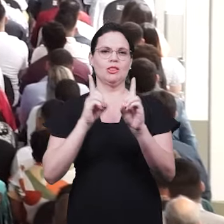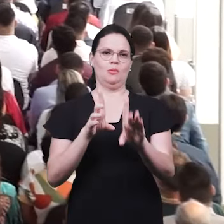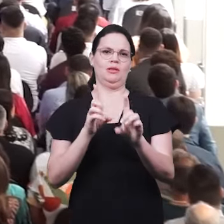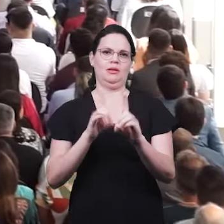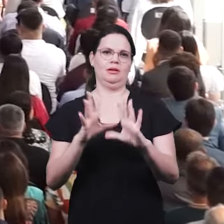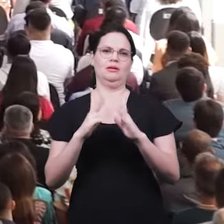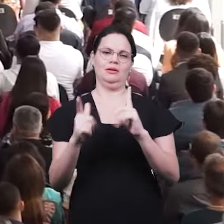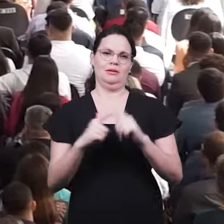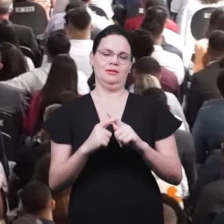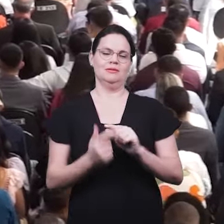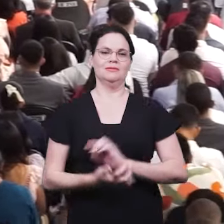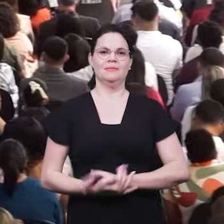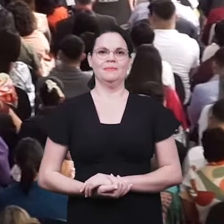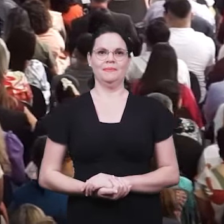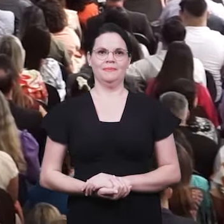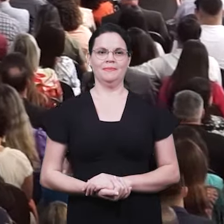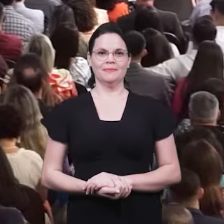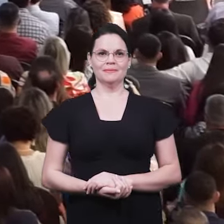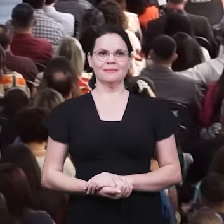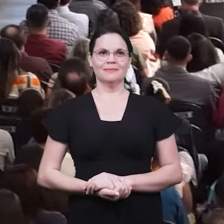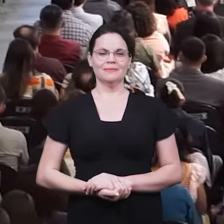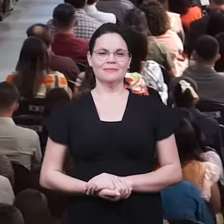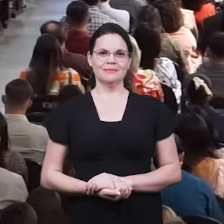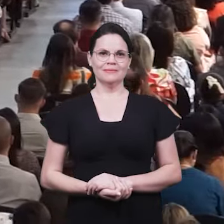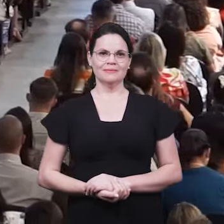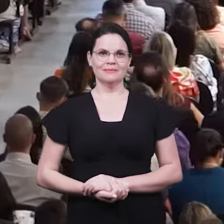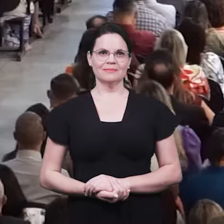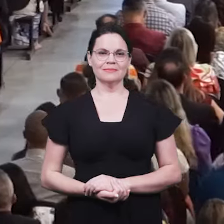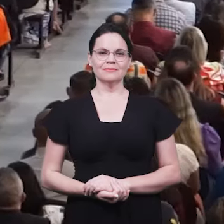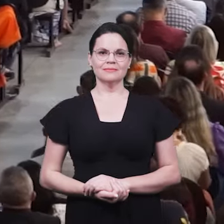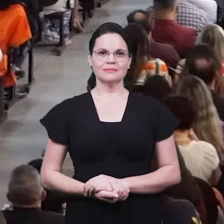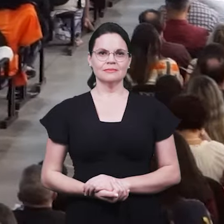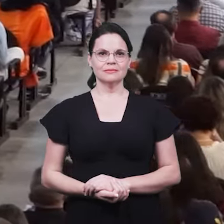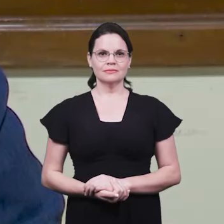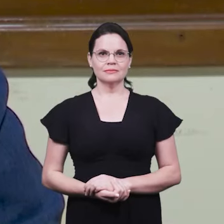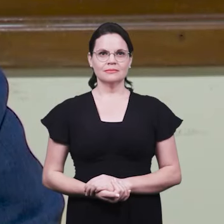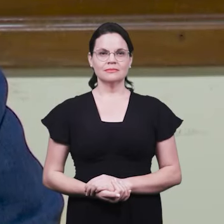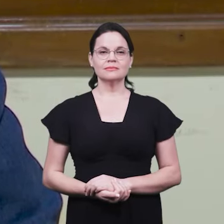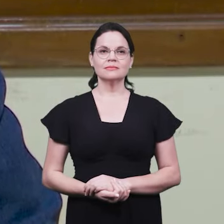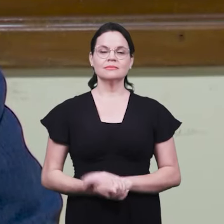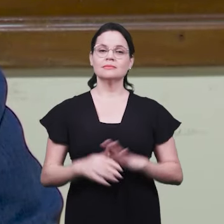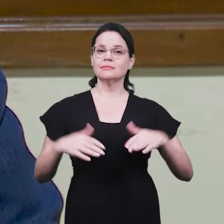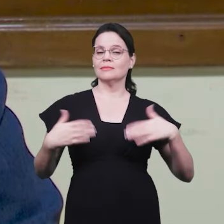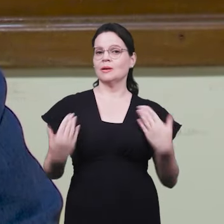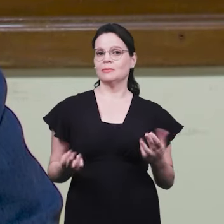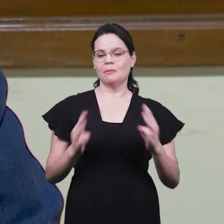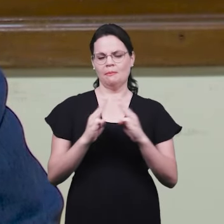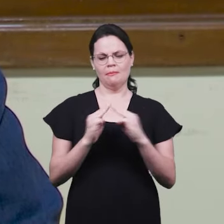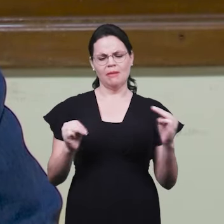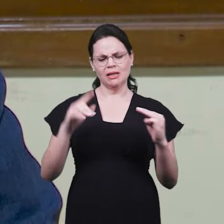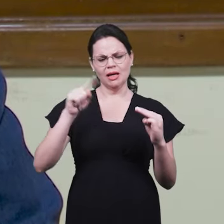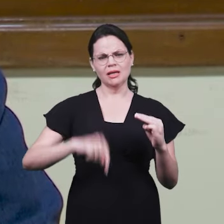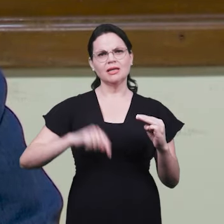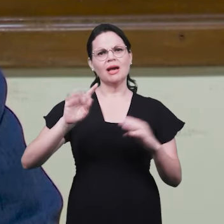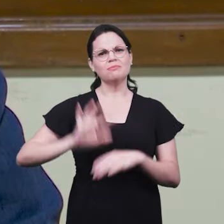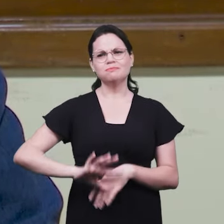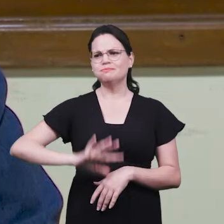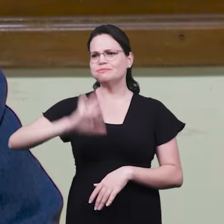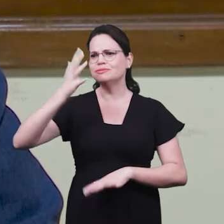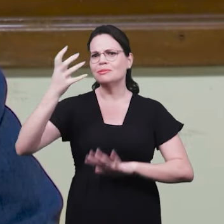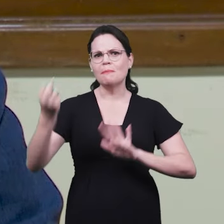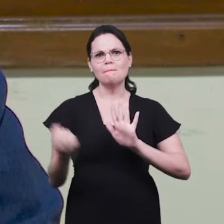Não, Paranaíma, para nós, é um marco, porque